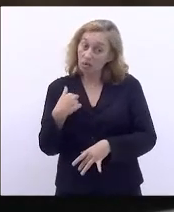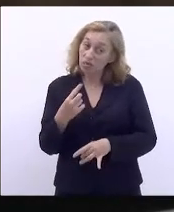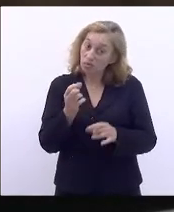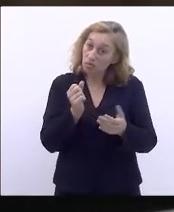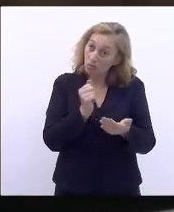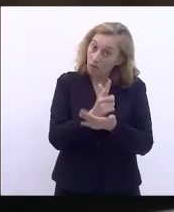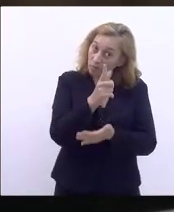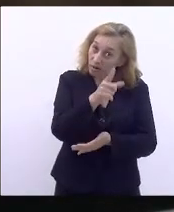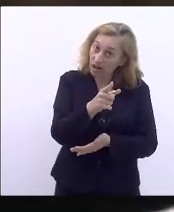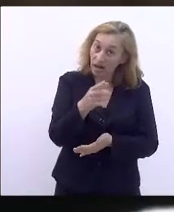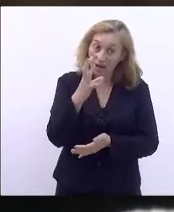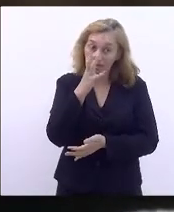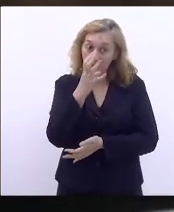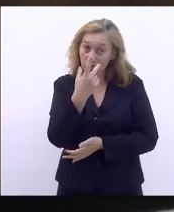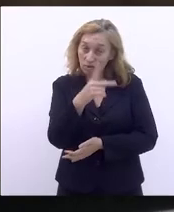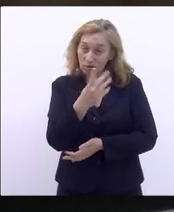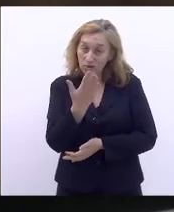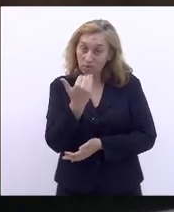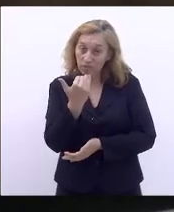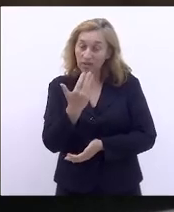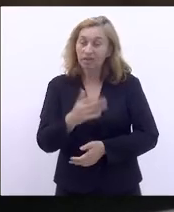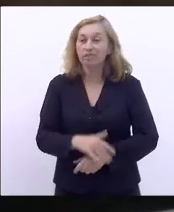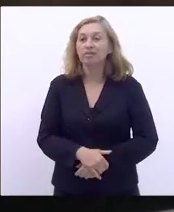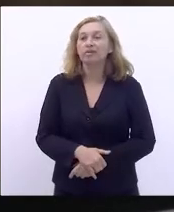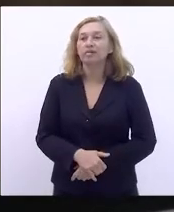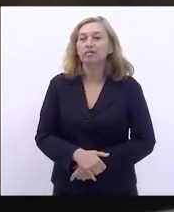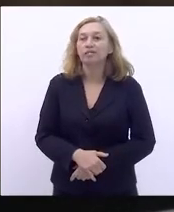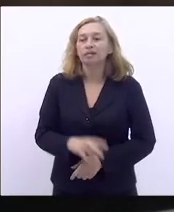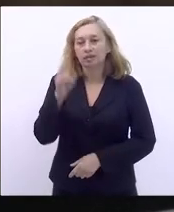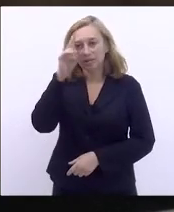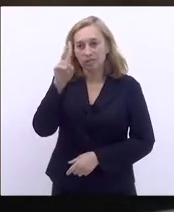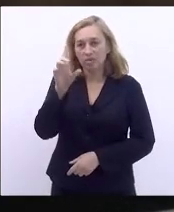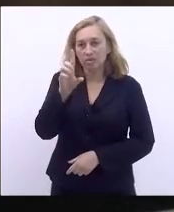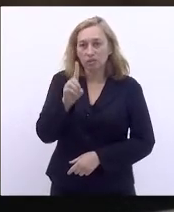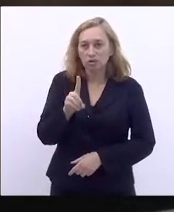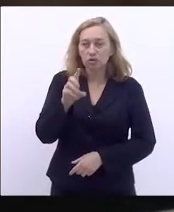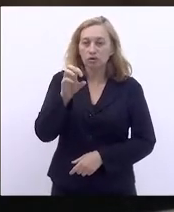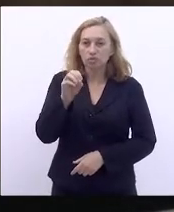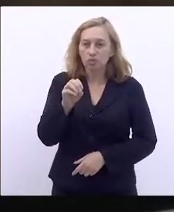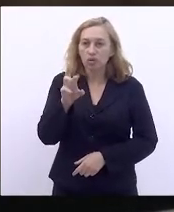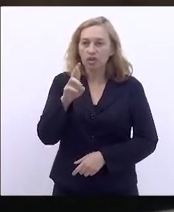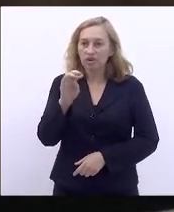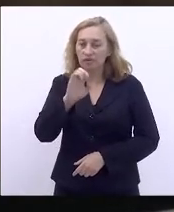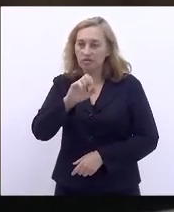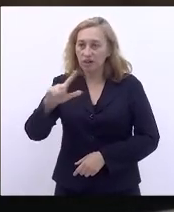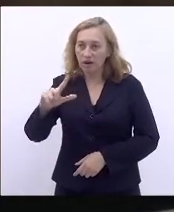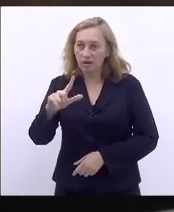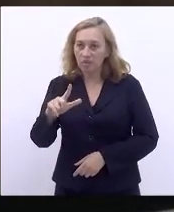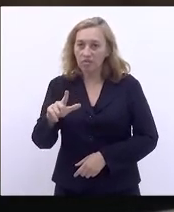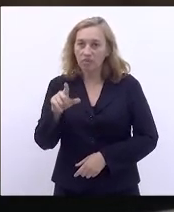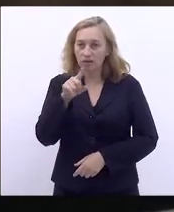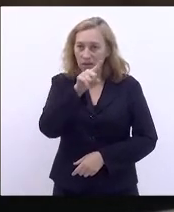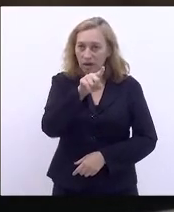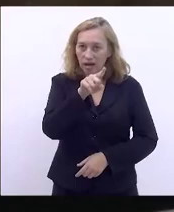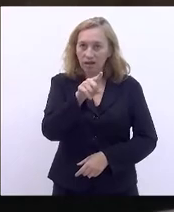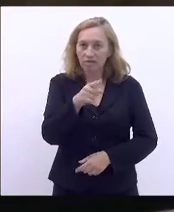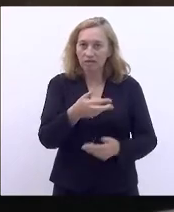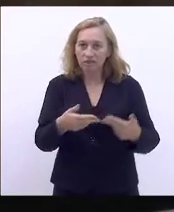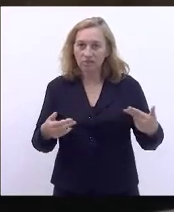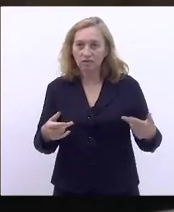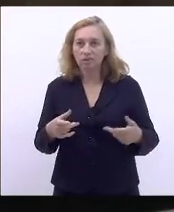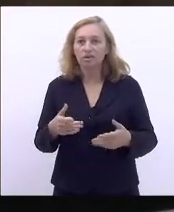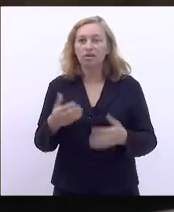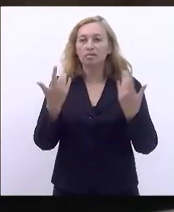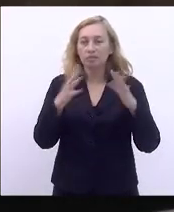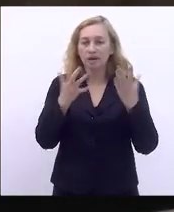amigo, admirador dela. Lembrando Dorival Caymmi, o tabuleiro da baiana tem muita coisa. Parabéns,